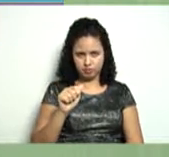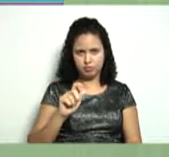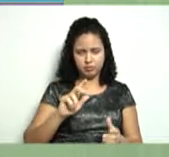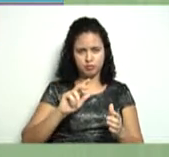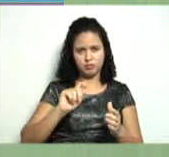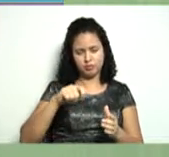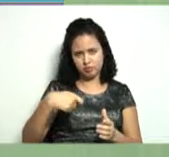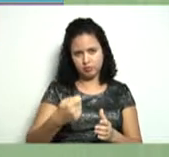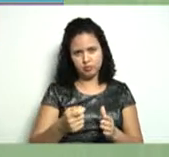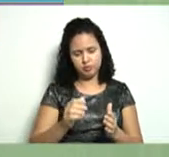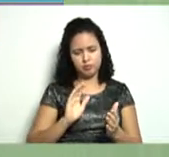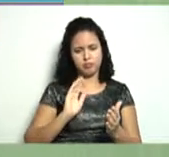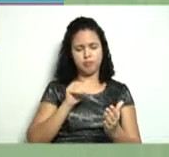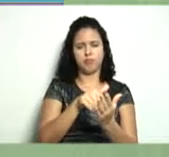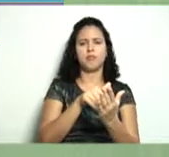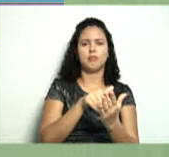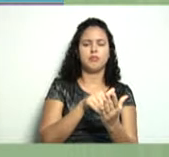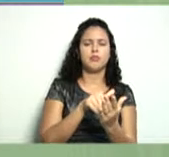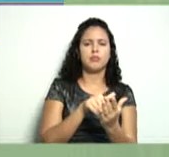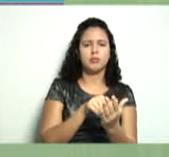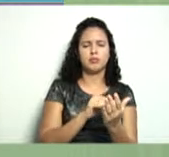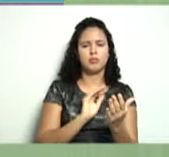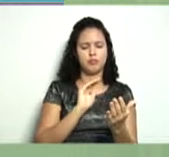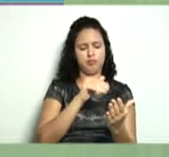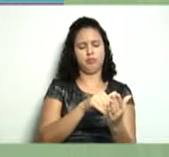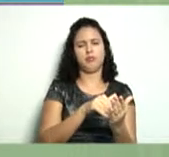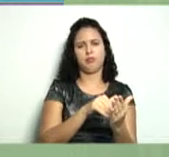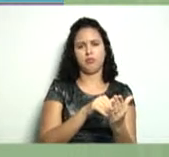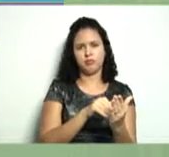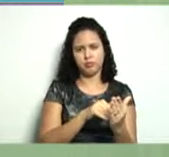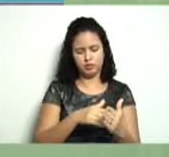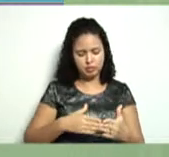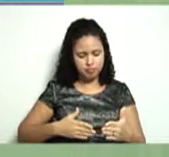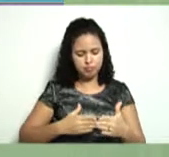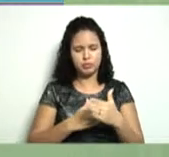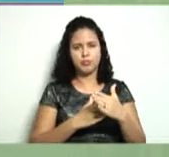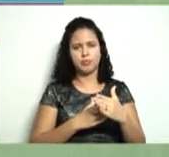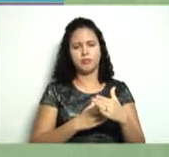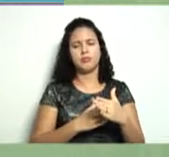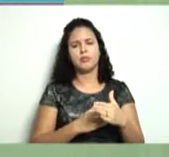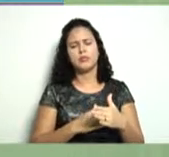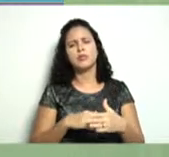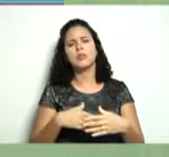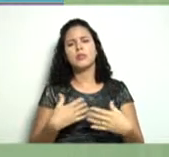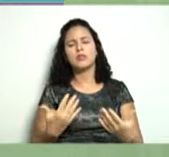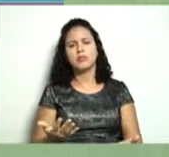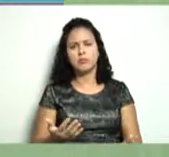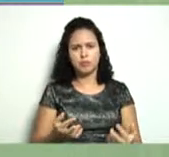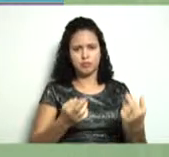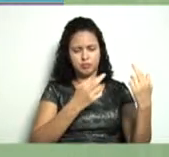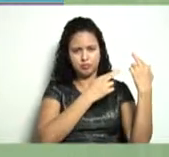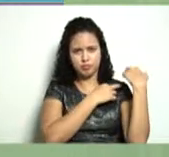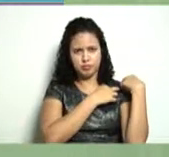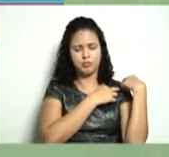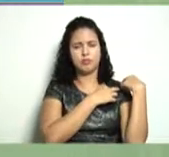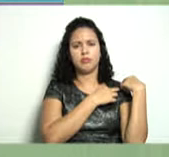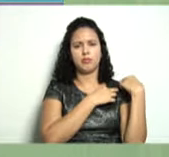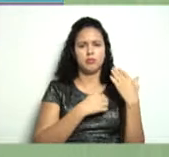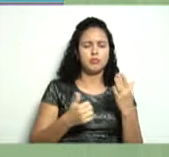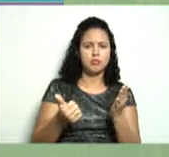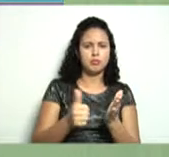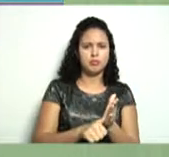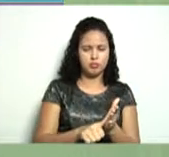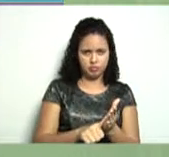de responsabilidades até aquele limite. Qual é o limite, professora? Quando a responsabilidade do sócio